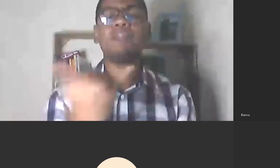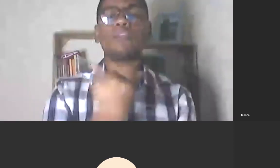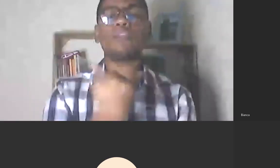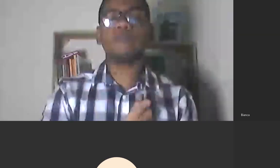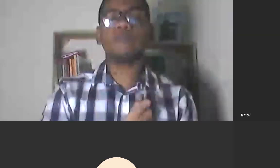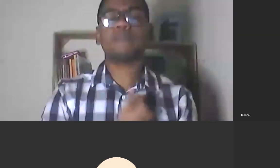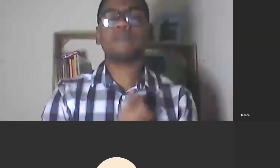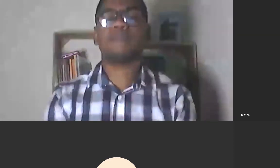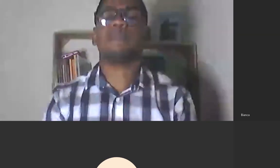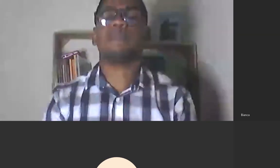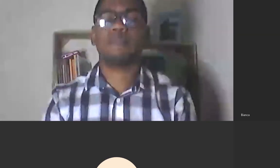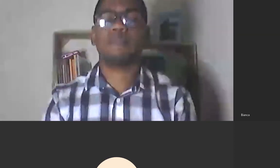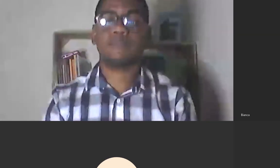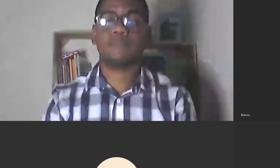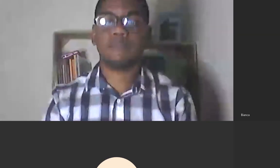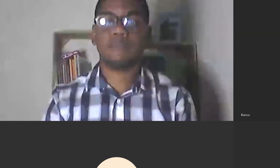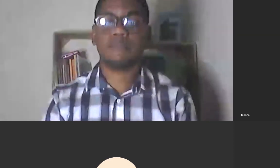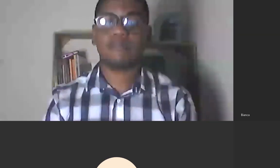Bárbara me avisou.